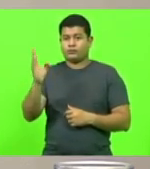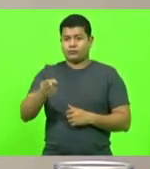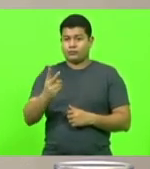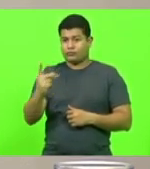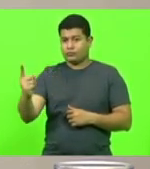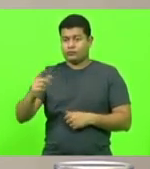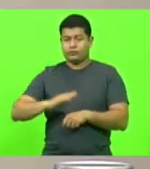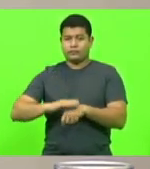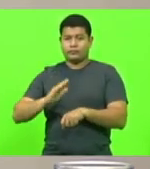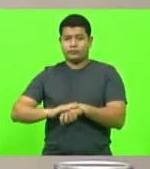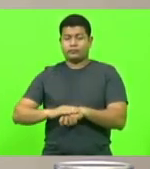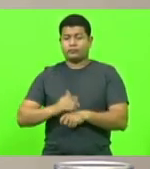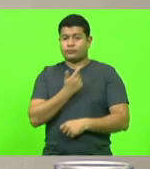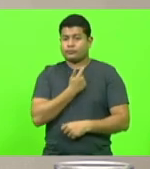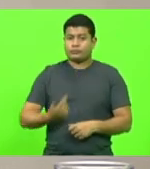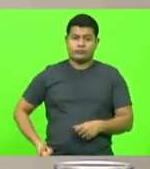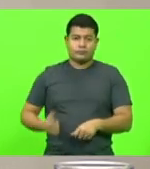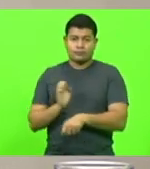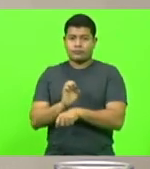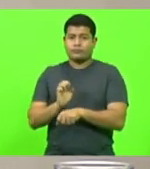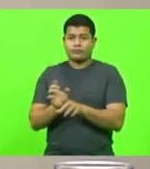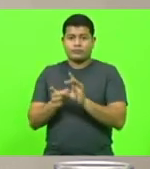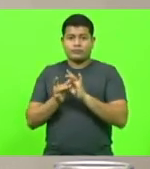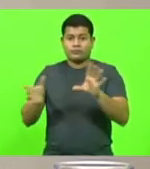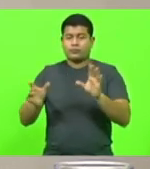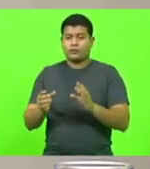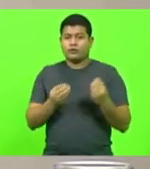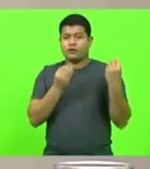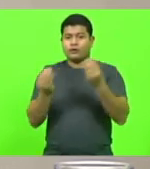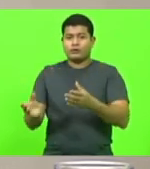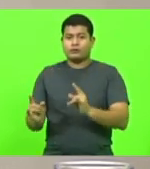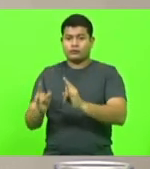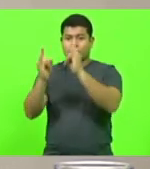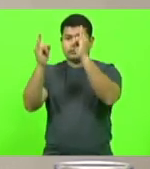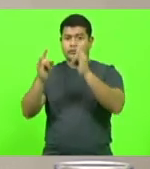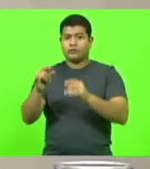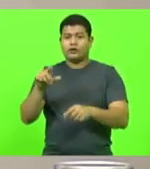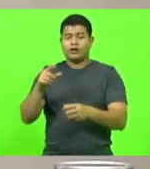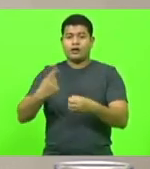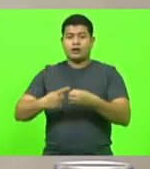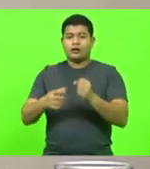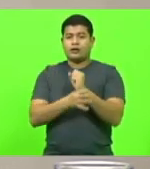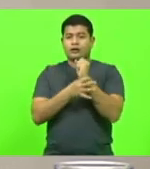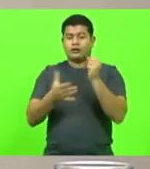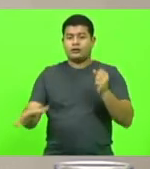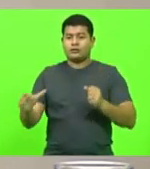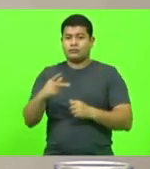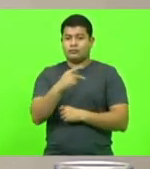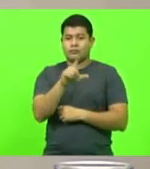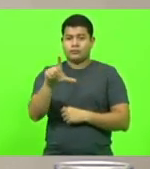297.0/2021, autor Governo do Estado, autoriza a doação de imóvel no município de São José. PL